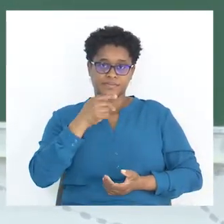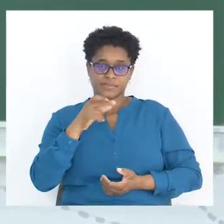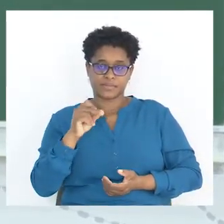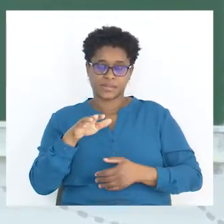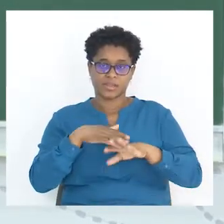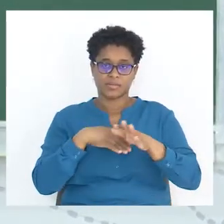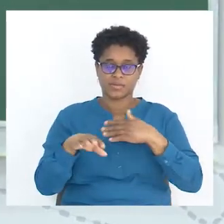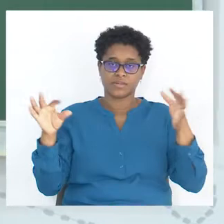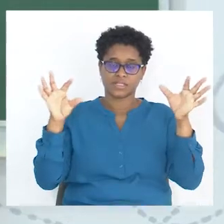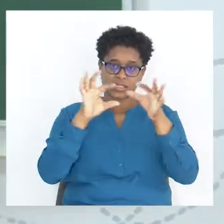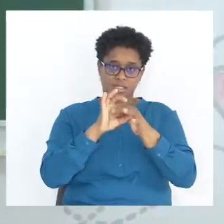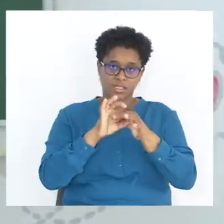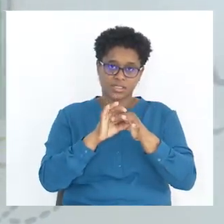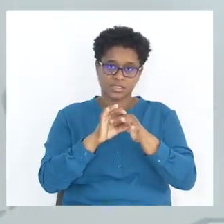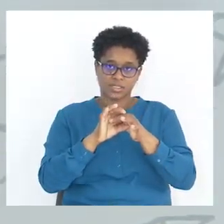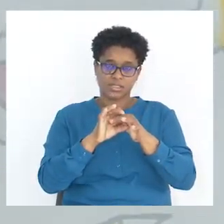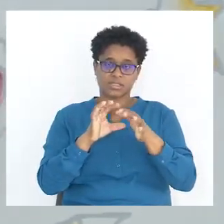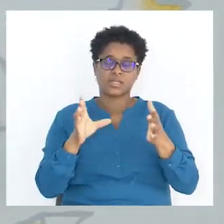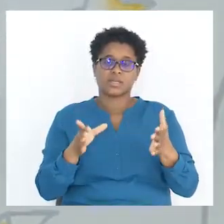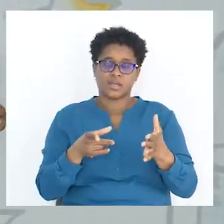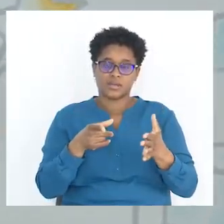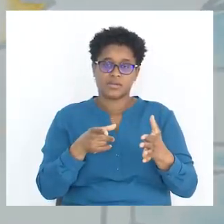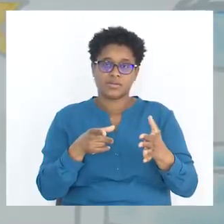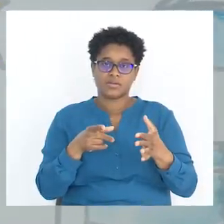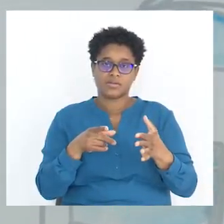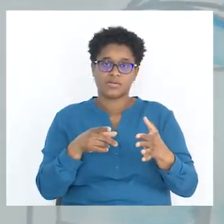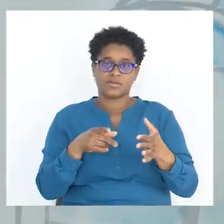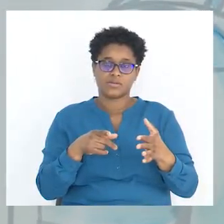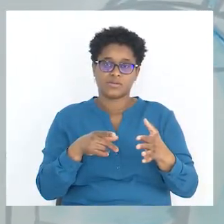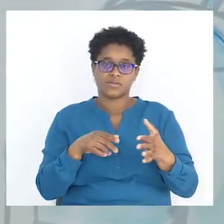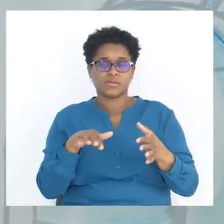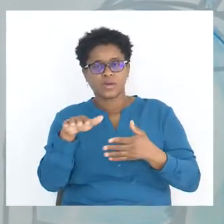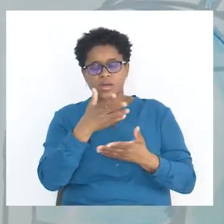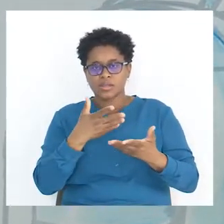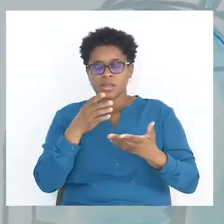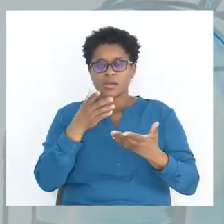Então vais fazendo a ligação. A serotonina está intimamente ligada com as variações do humor.